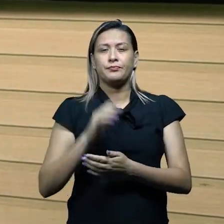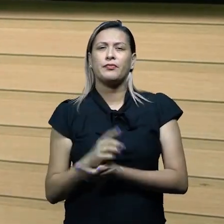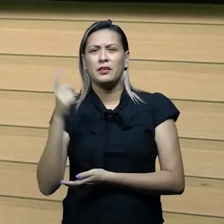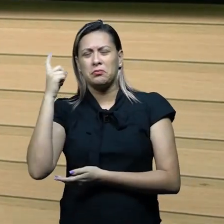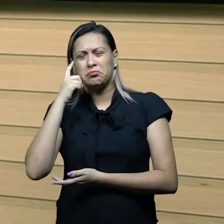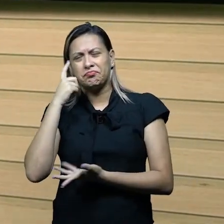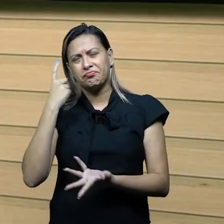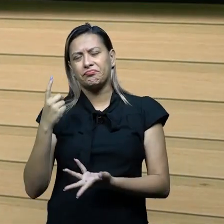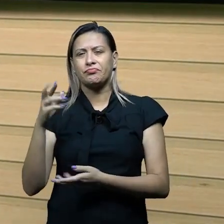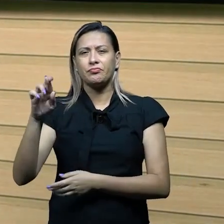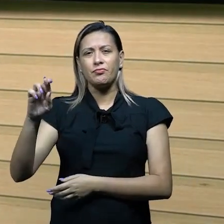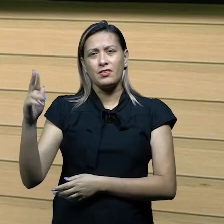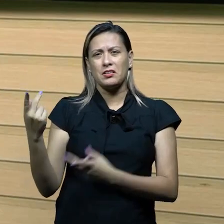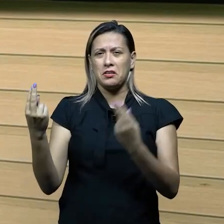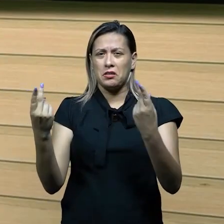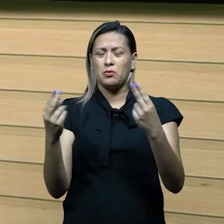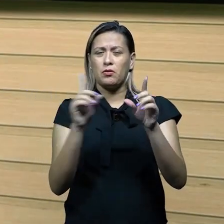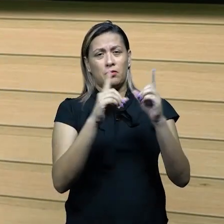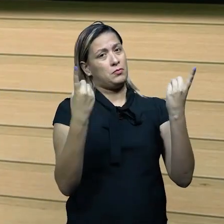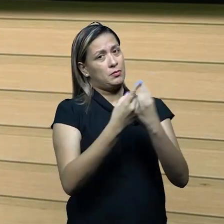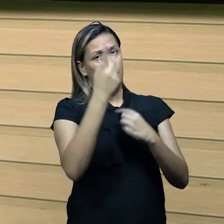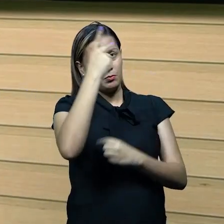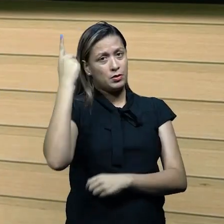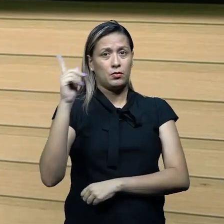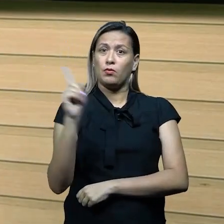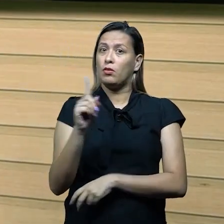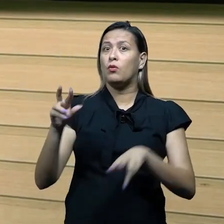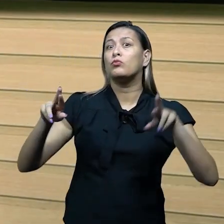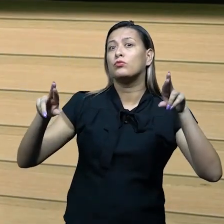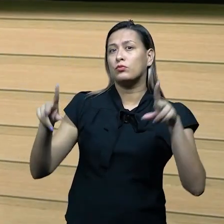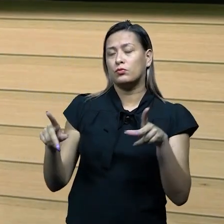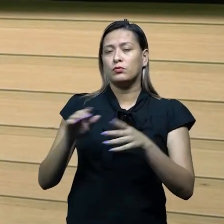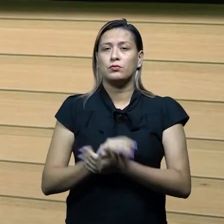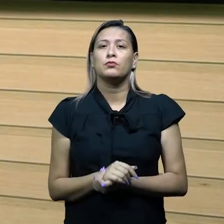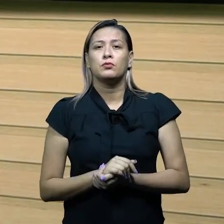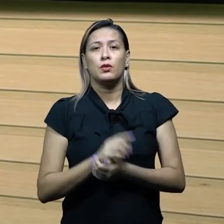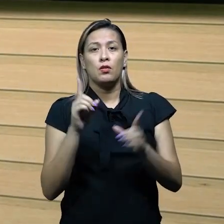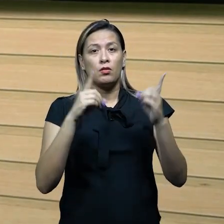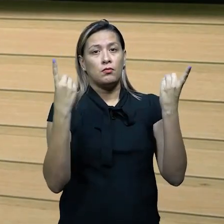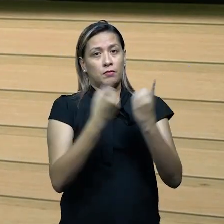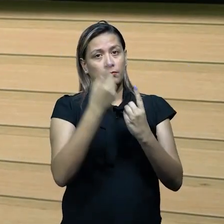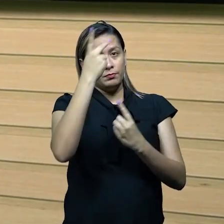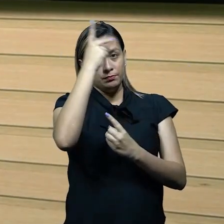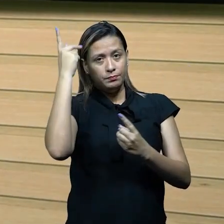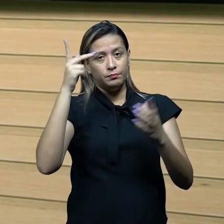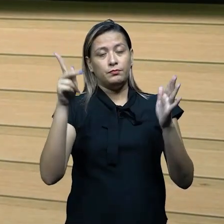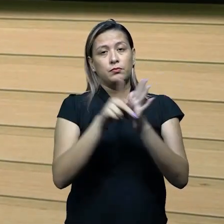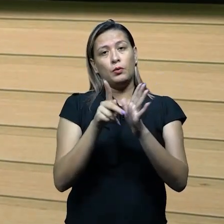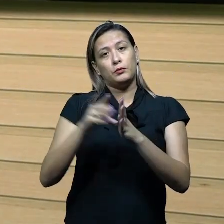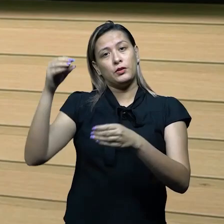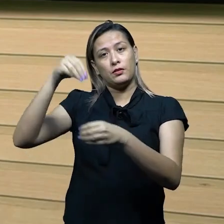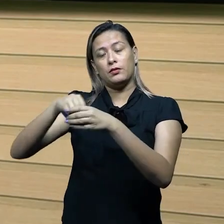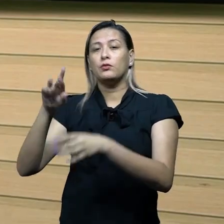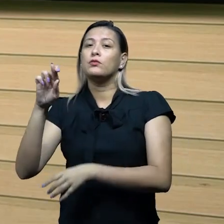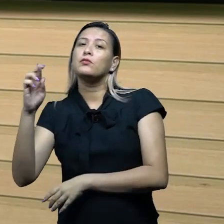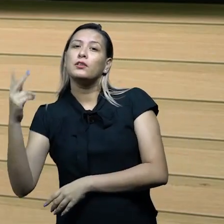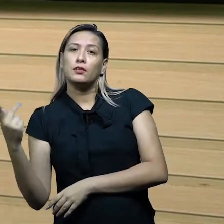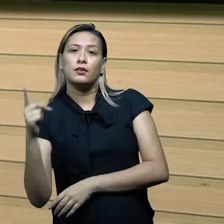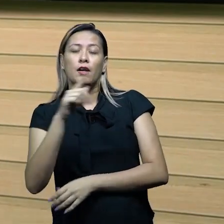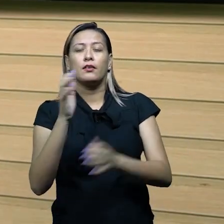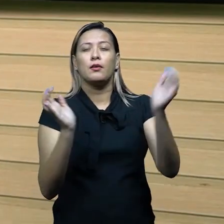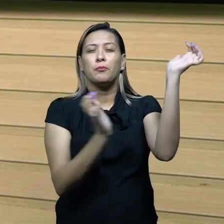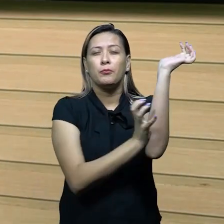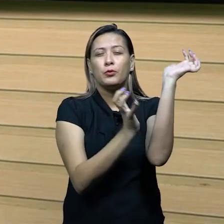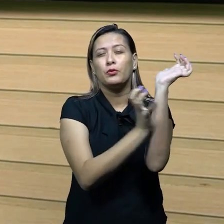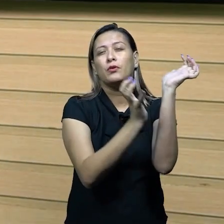é a mesma coisa do departamento pessoal. Não. O departamento pessoal ele é apenas uma fatia do RH, uma fatia